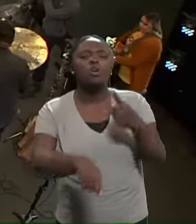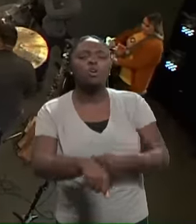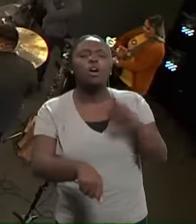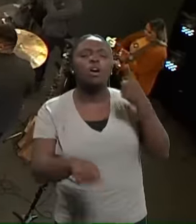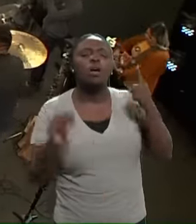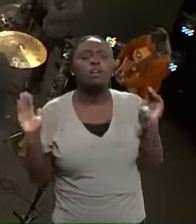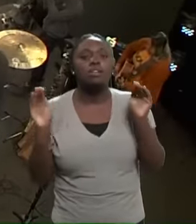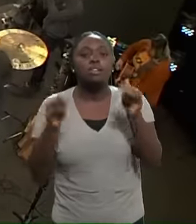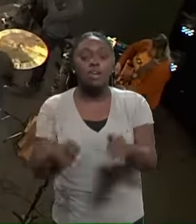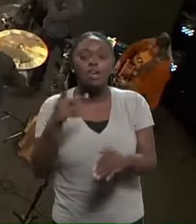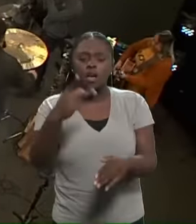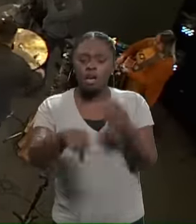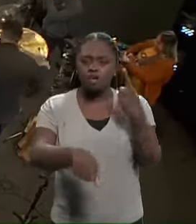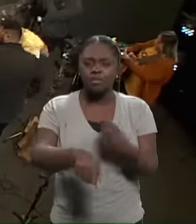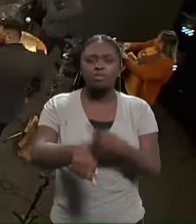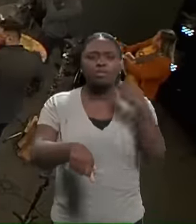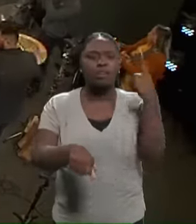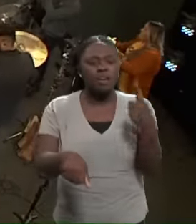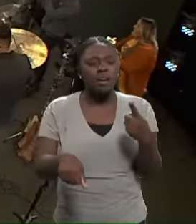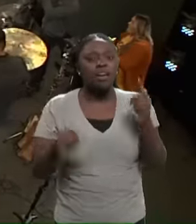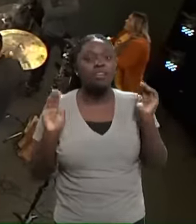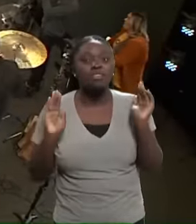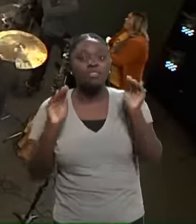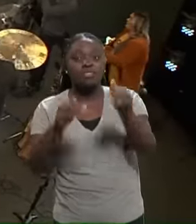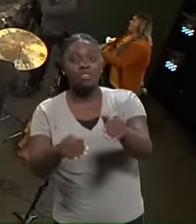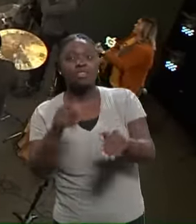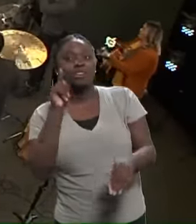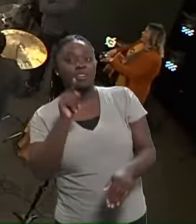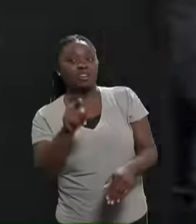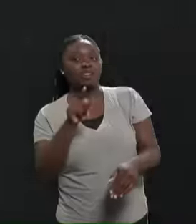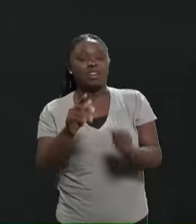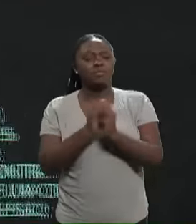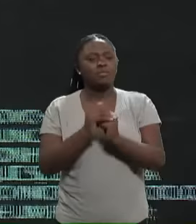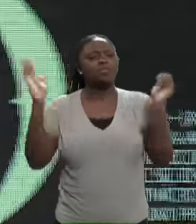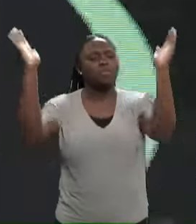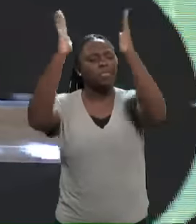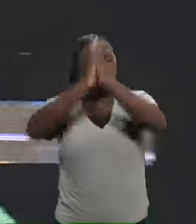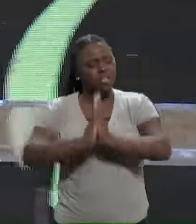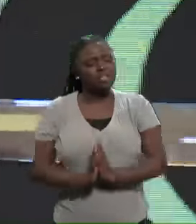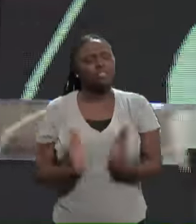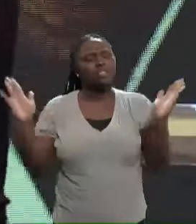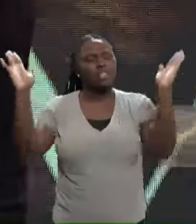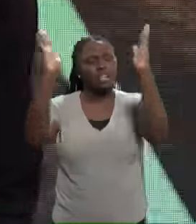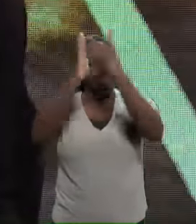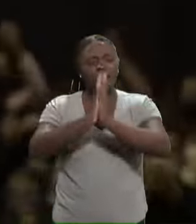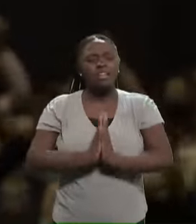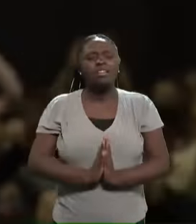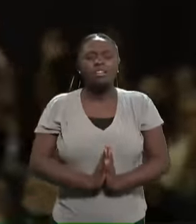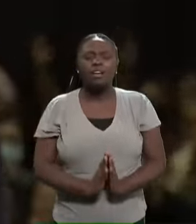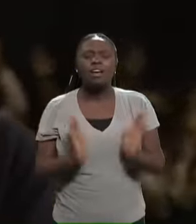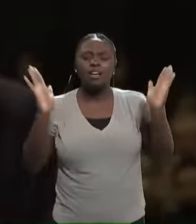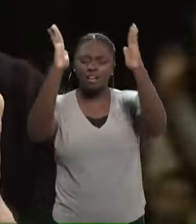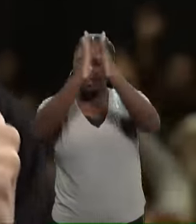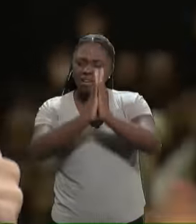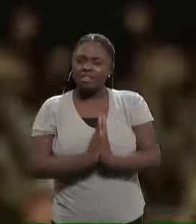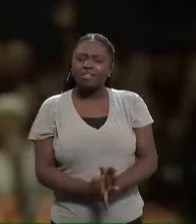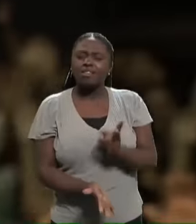vez, chegou a tua vez, chegou a tua vez, chegou a tua vez. Adora, adora, adora, adora,